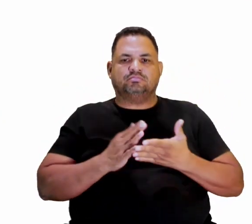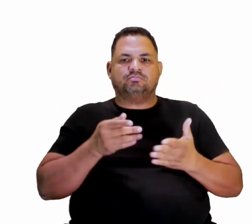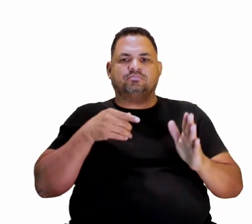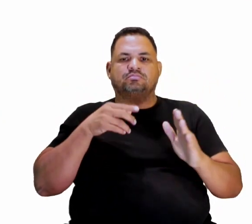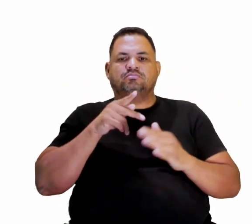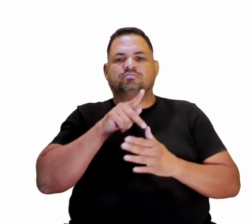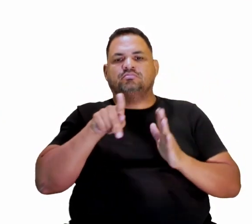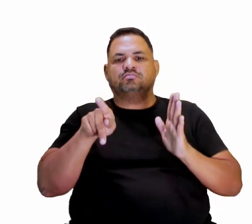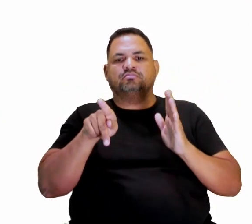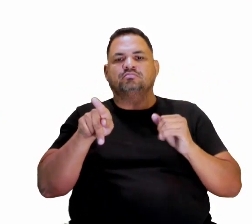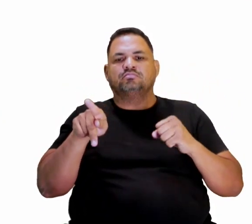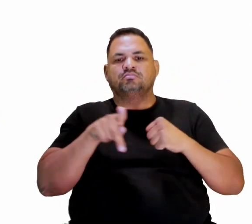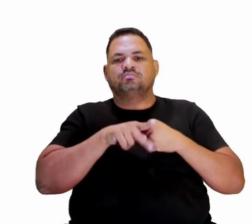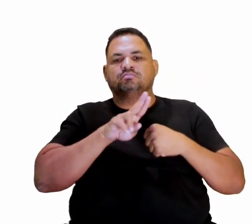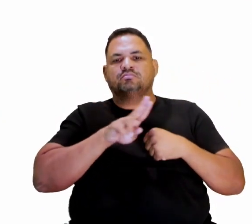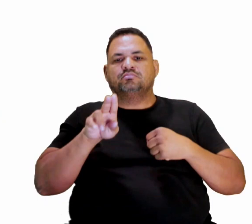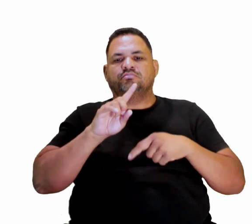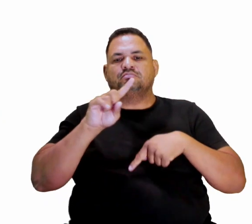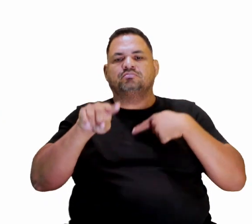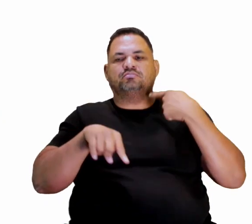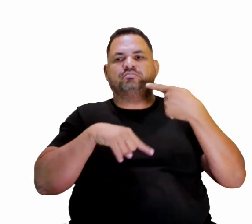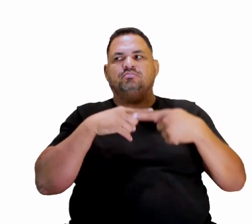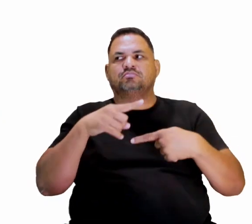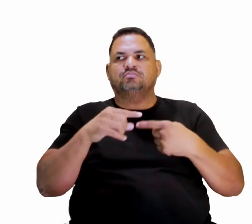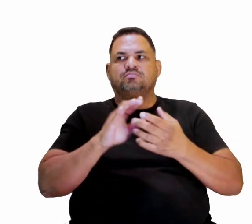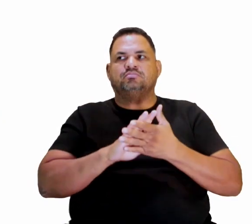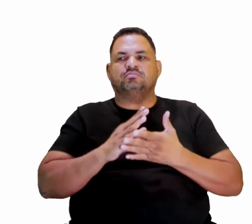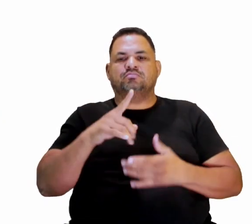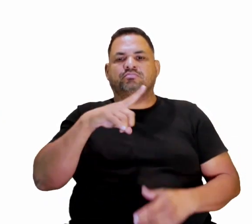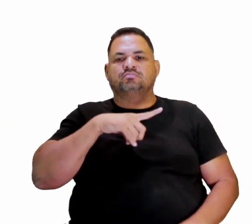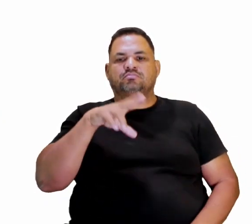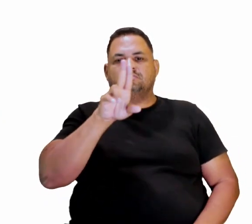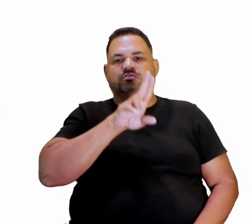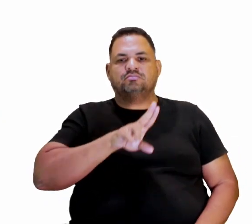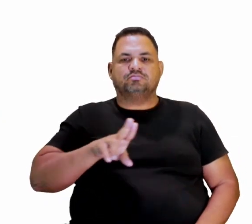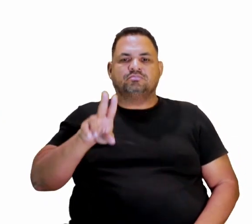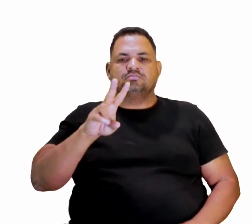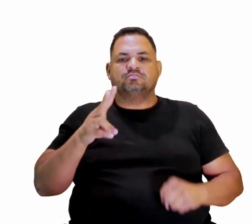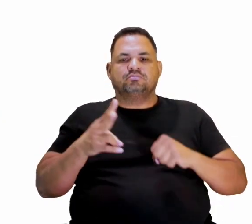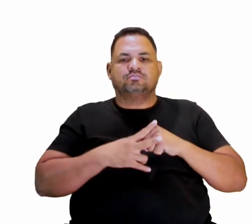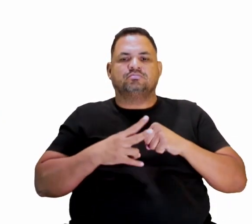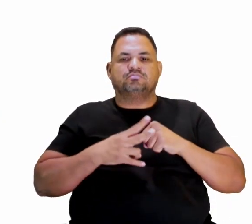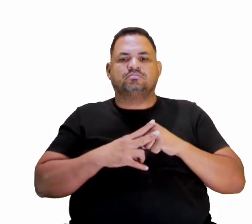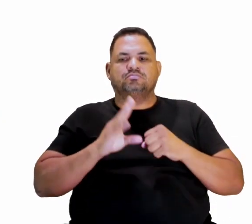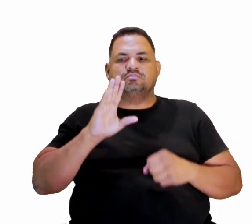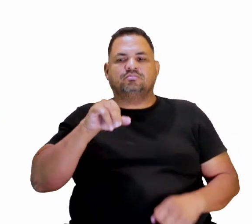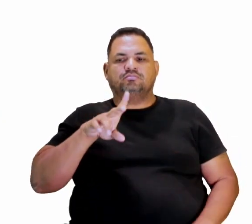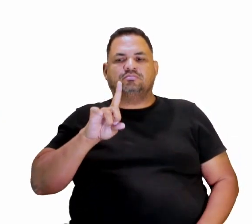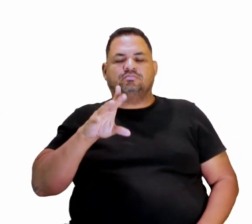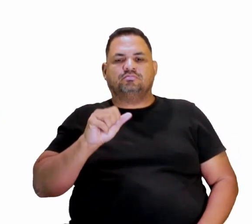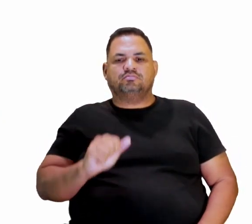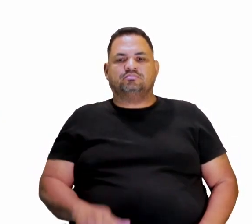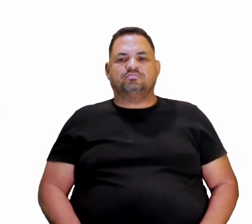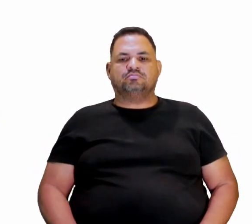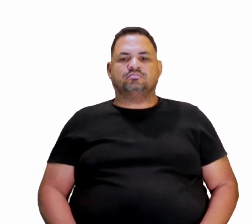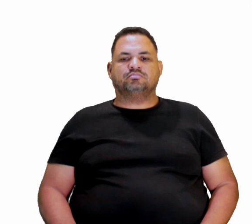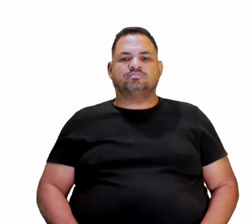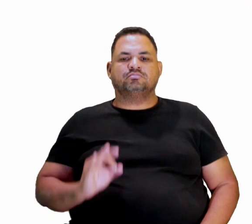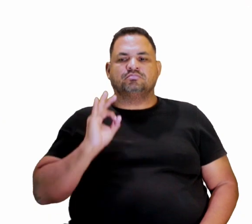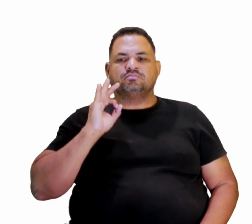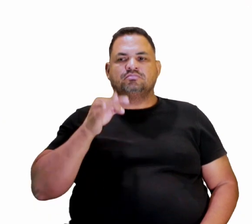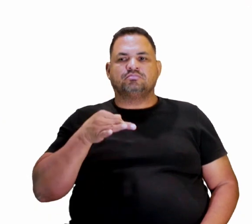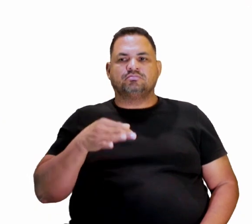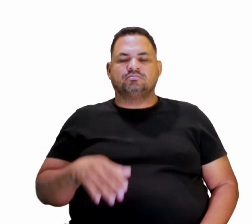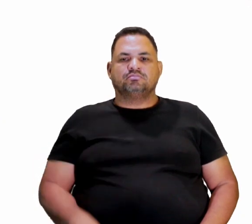vem antes. E depois do pronome interrogativo, você vai ter que usar o verbo modal, que é o verbo should.